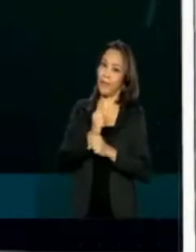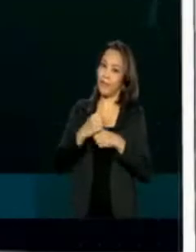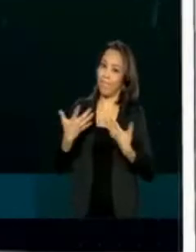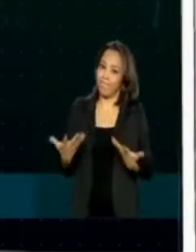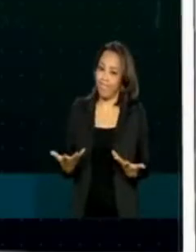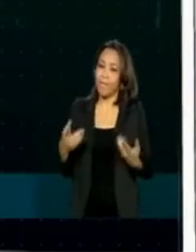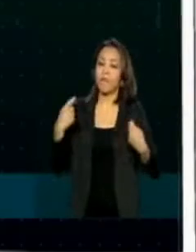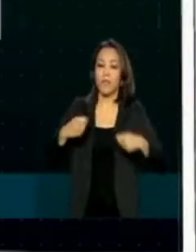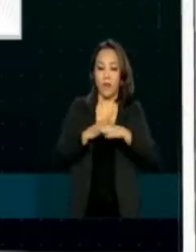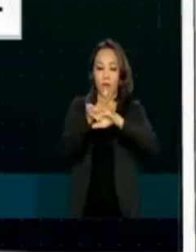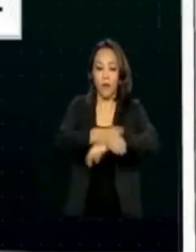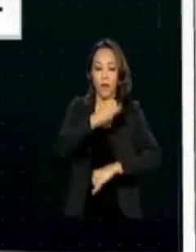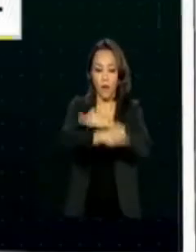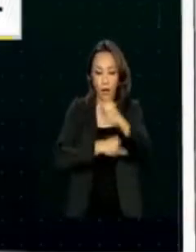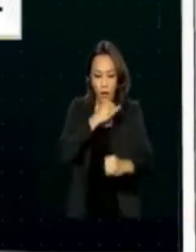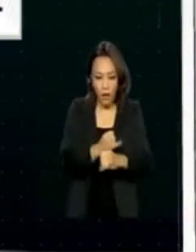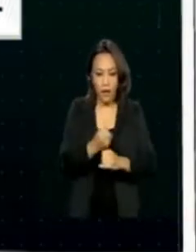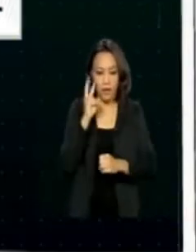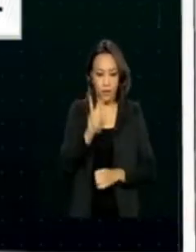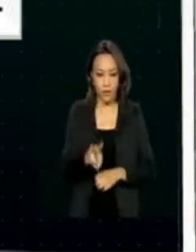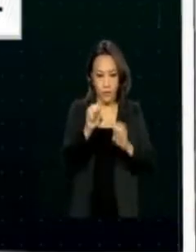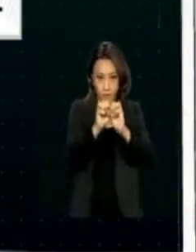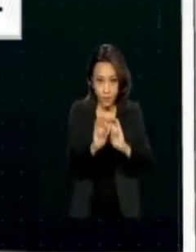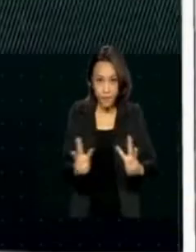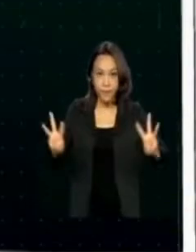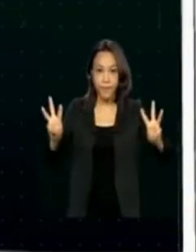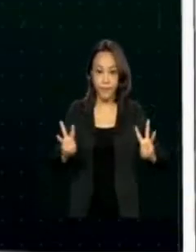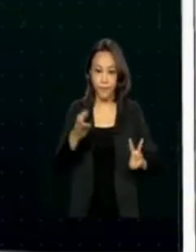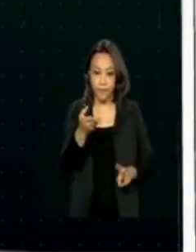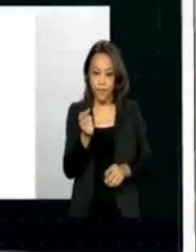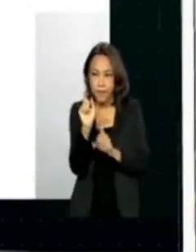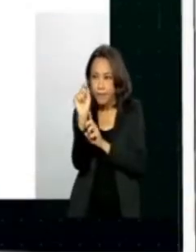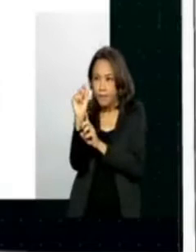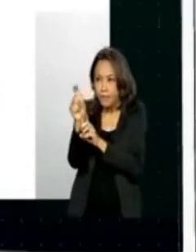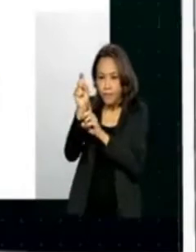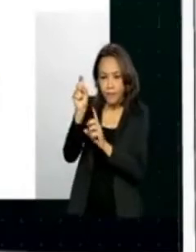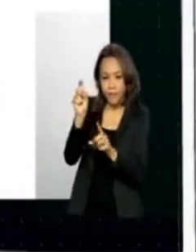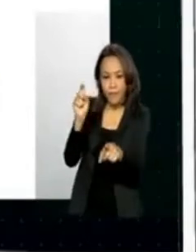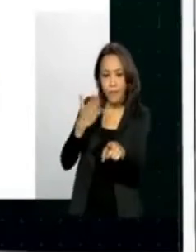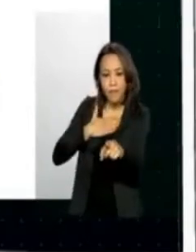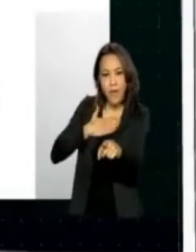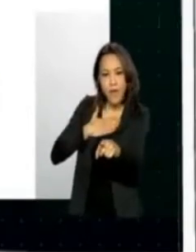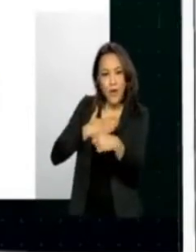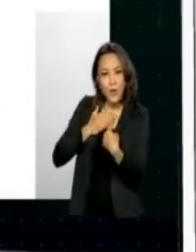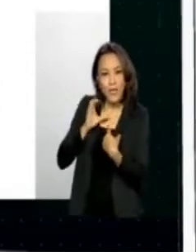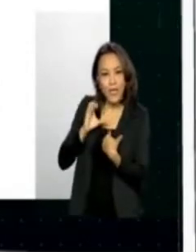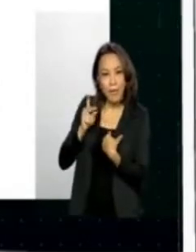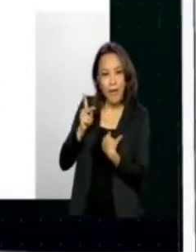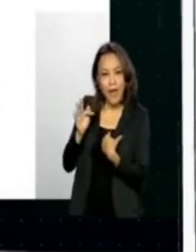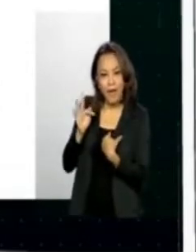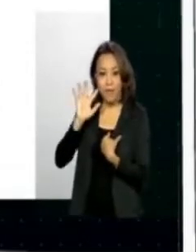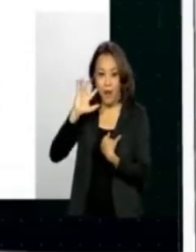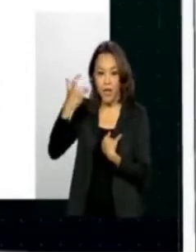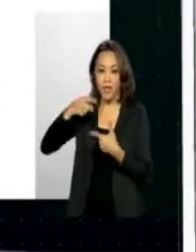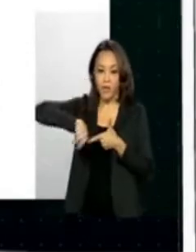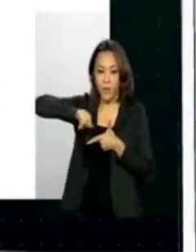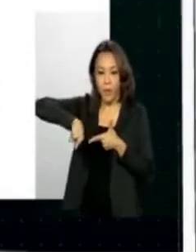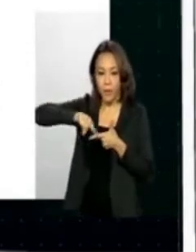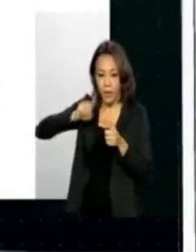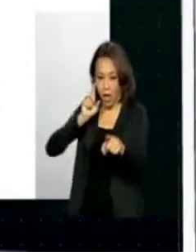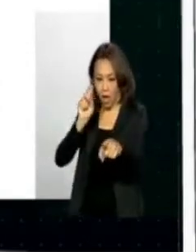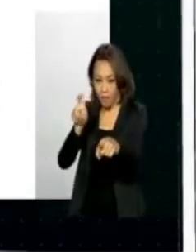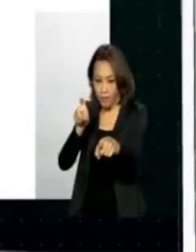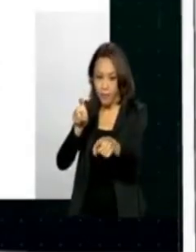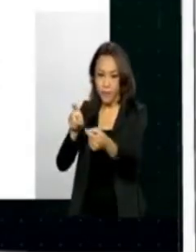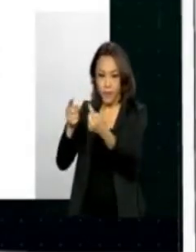comunicação. Nos canais virtuais da Receita Federal, o CPF é um documento que comanda toda a nossa vida. Por isso é importante você